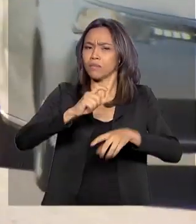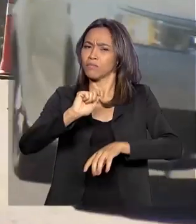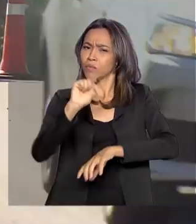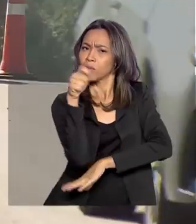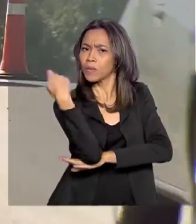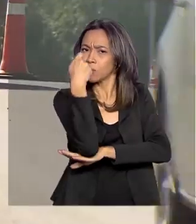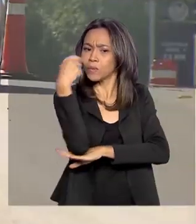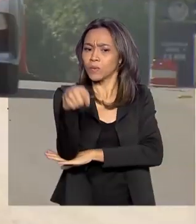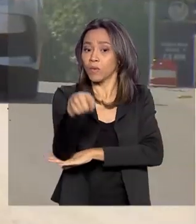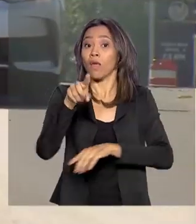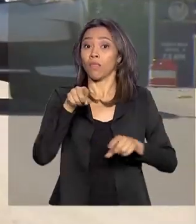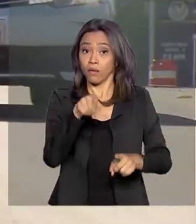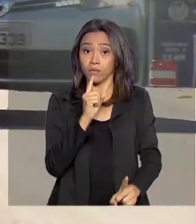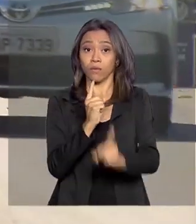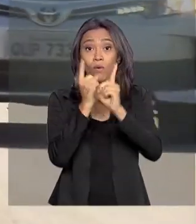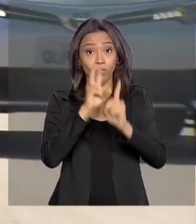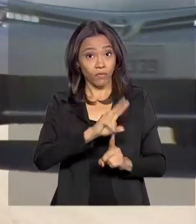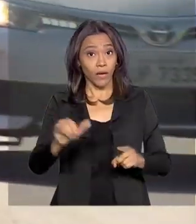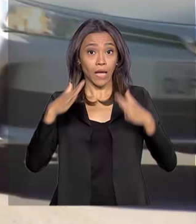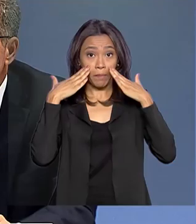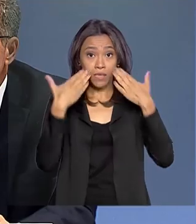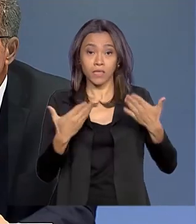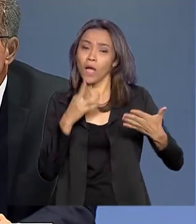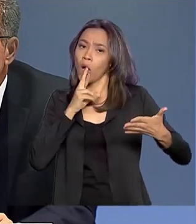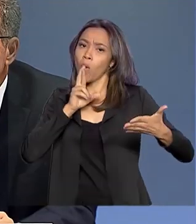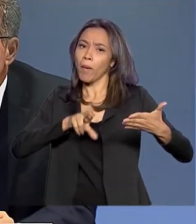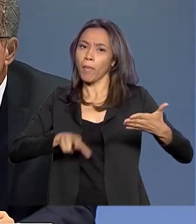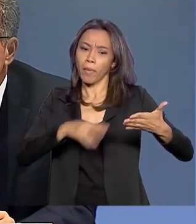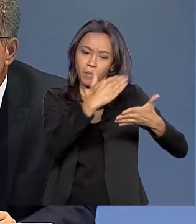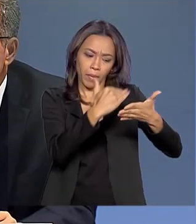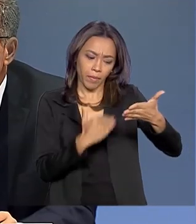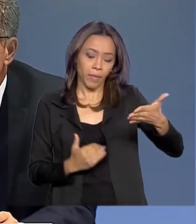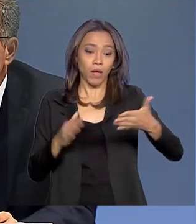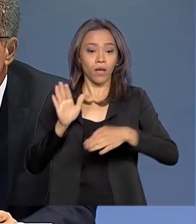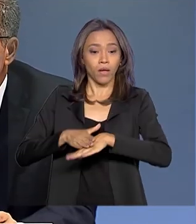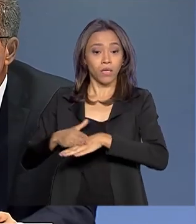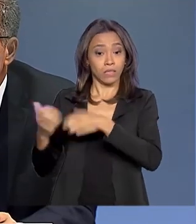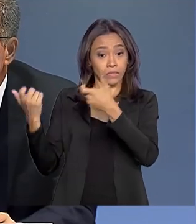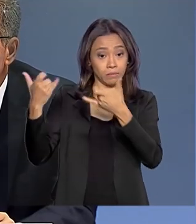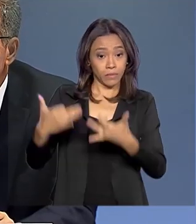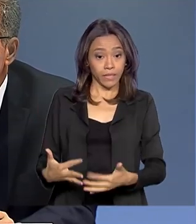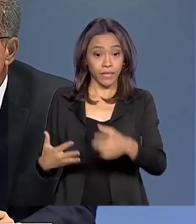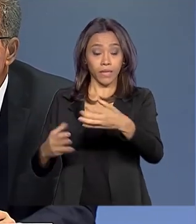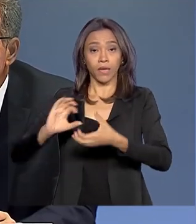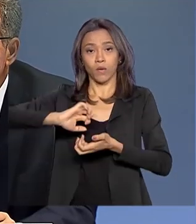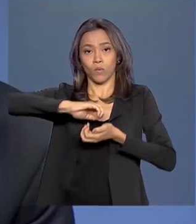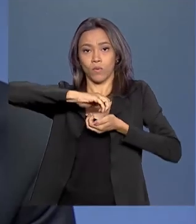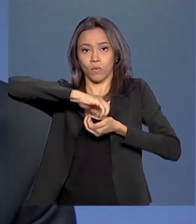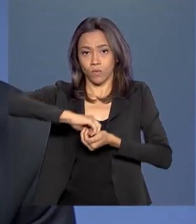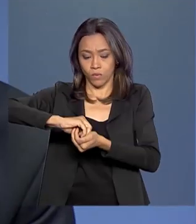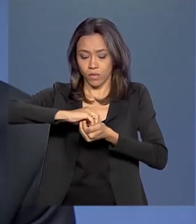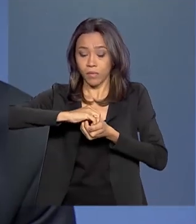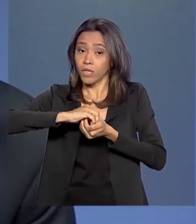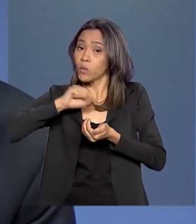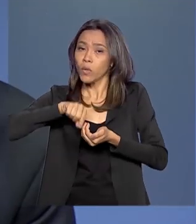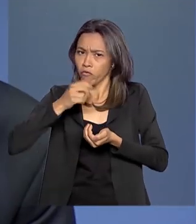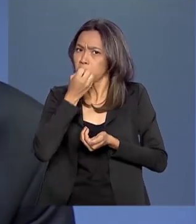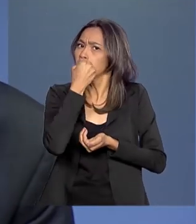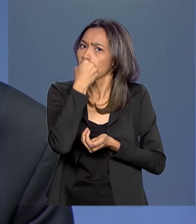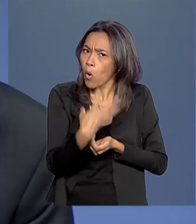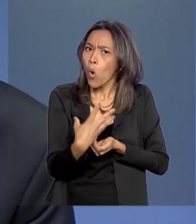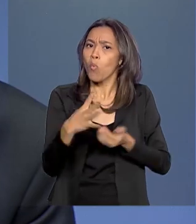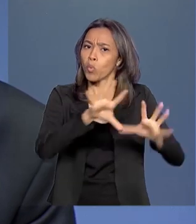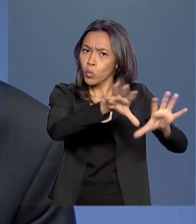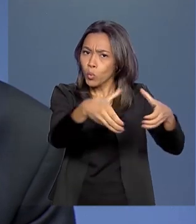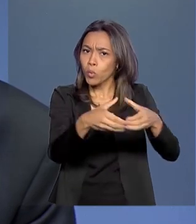serão apresentados os resultados alcançados. Segundo o Itamaraty, o ano foi muito bom para o bloco, marcado pelos acordos